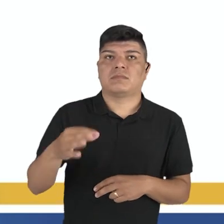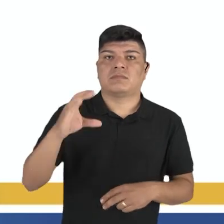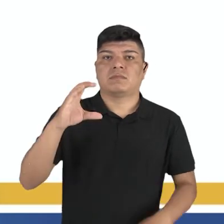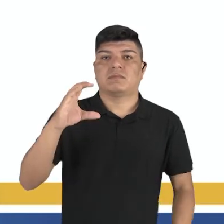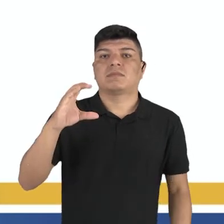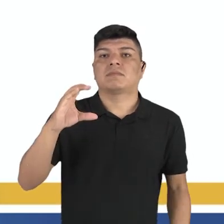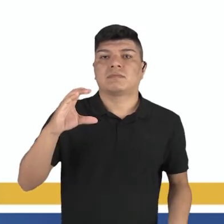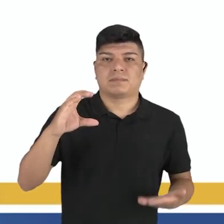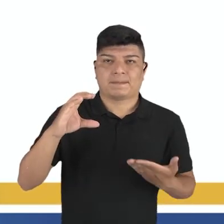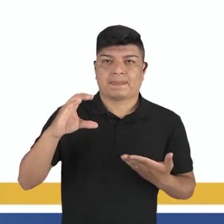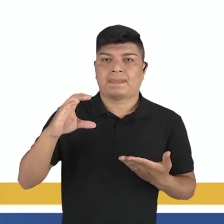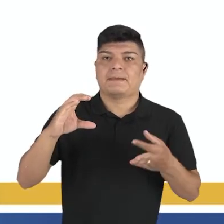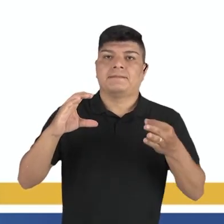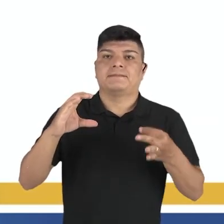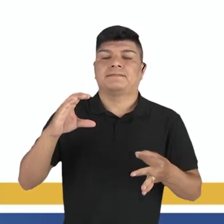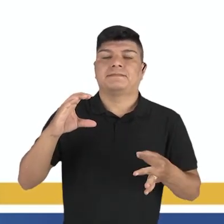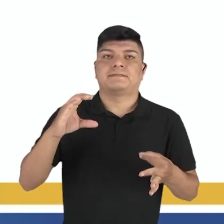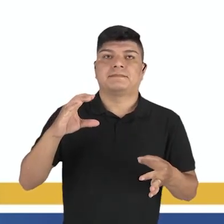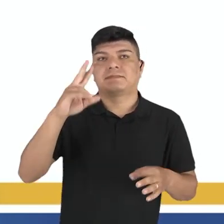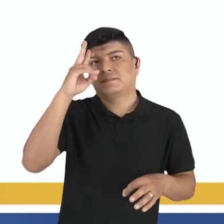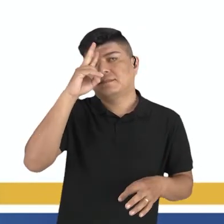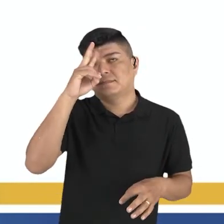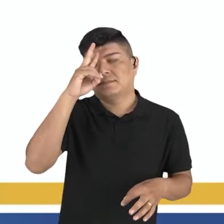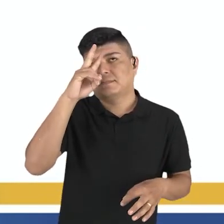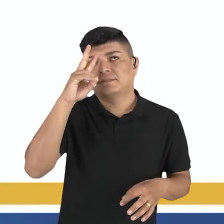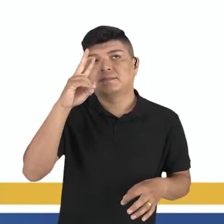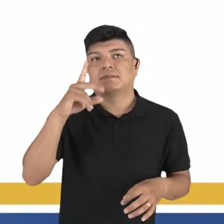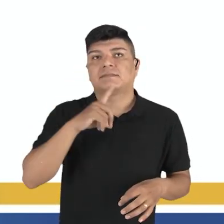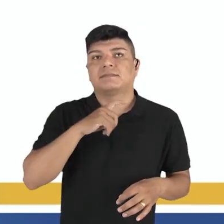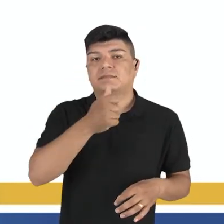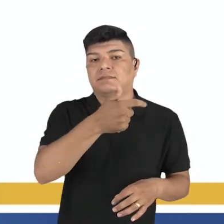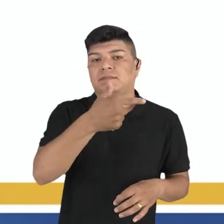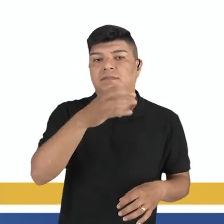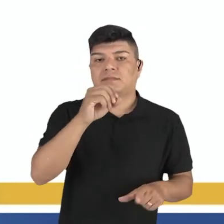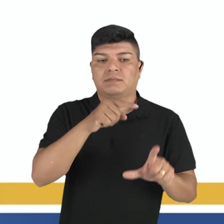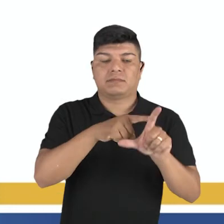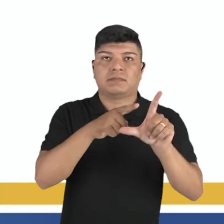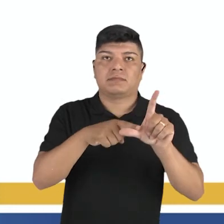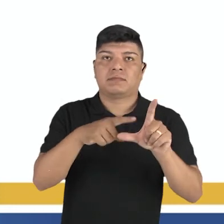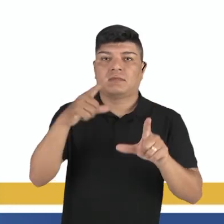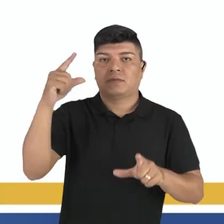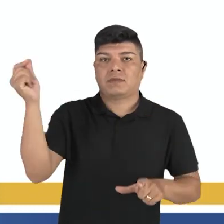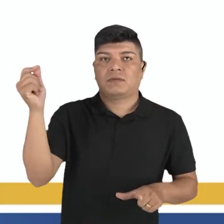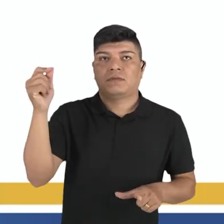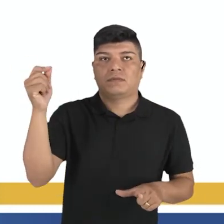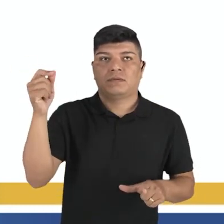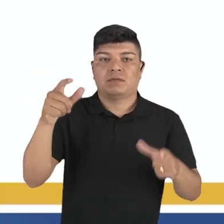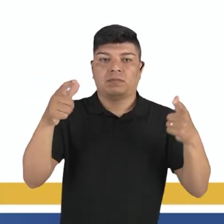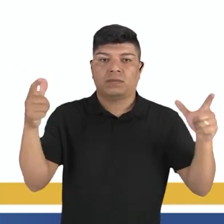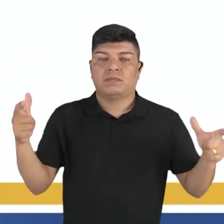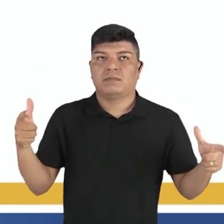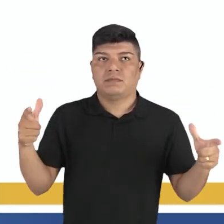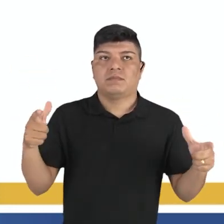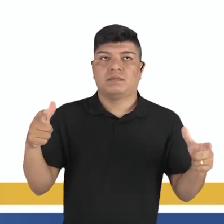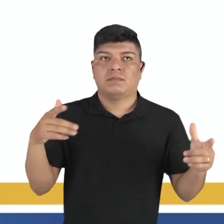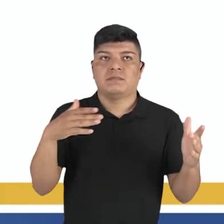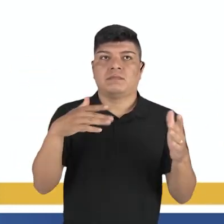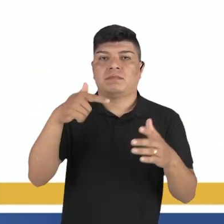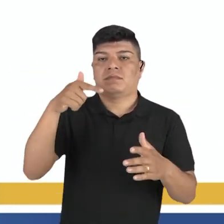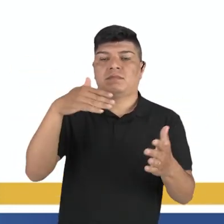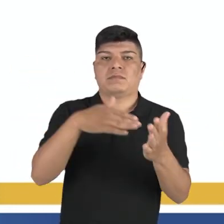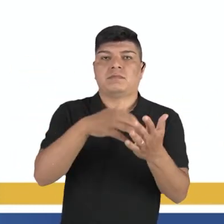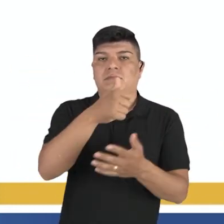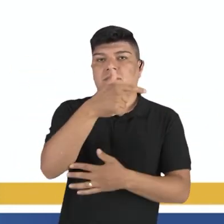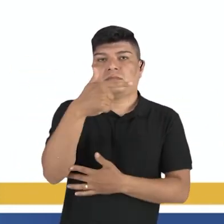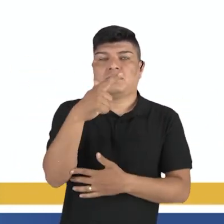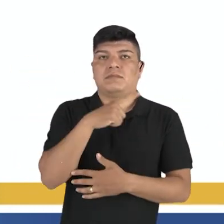letra C. Lembrando, dentro eu tenho 120 graus. Na parte de fora, essa parte maior, que vai ali do 7 até o